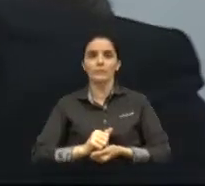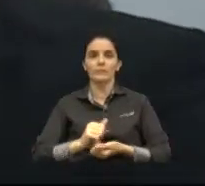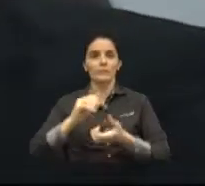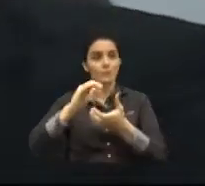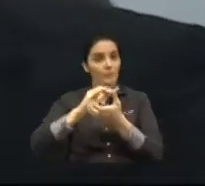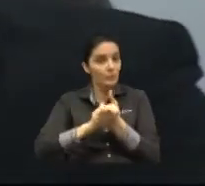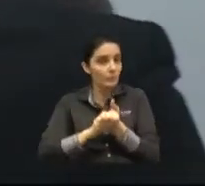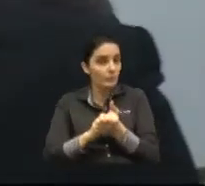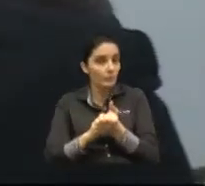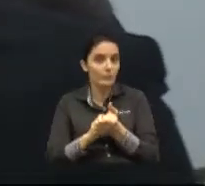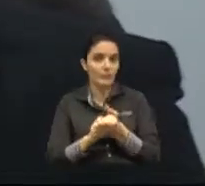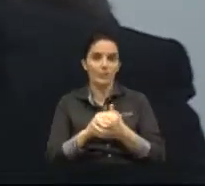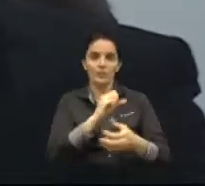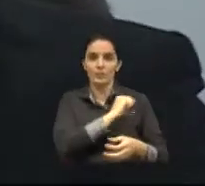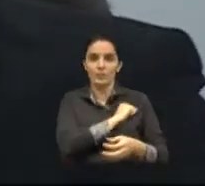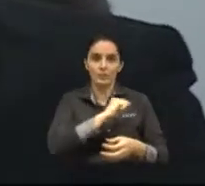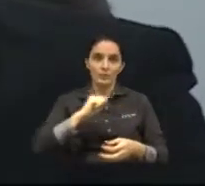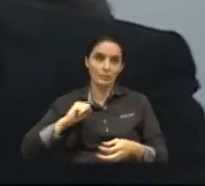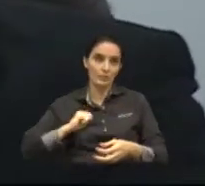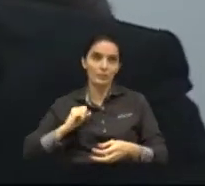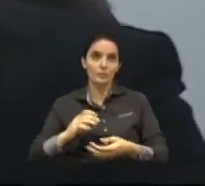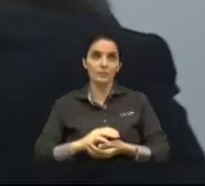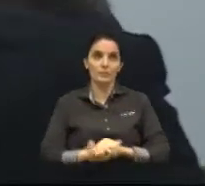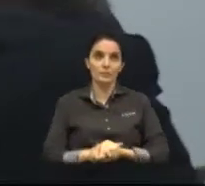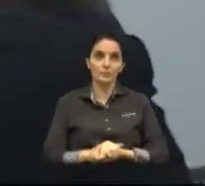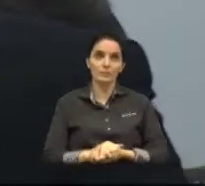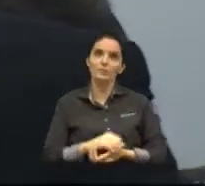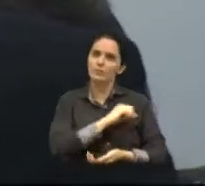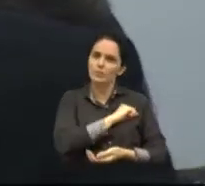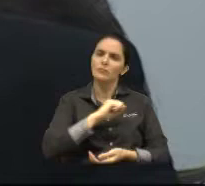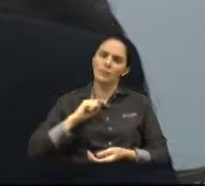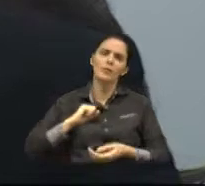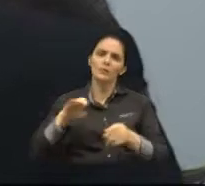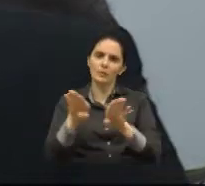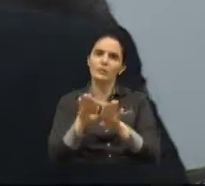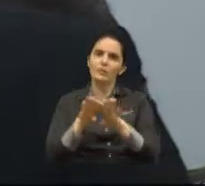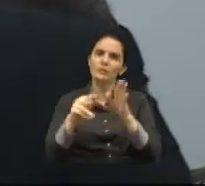tremendo. Sim, a sogra, porque é a nossa segunda mãe.